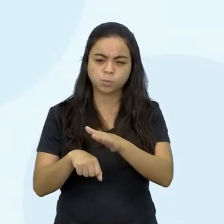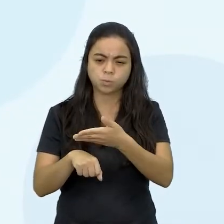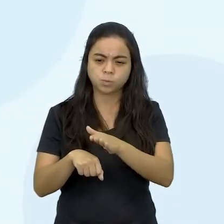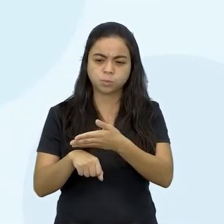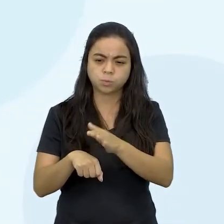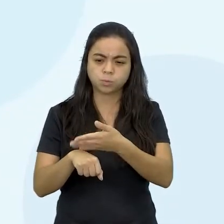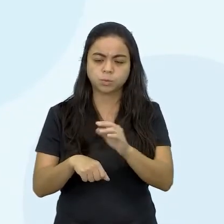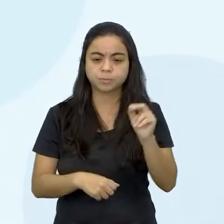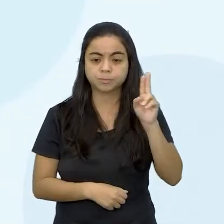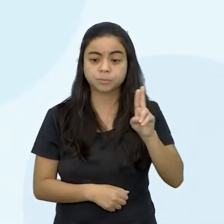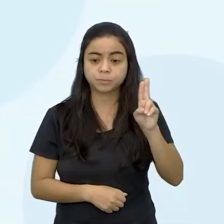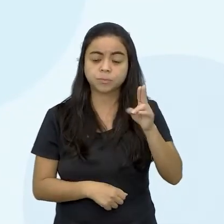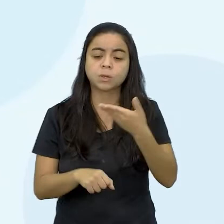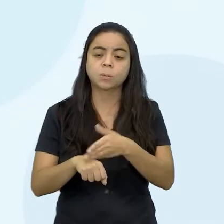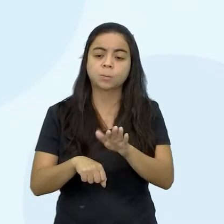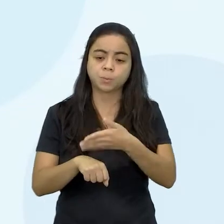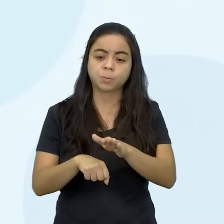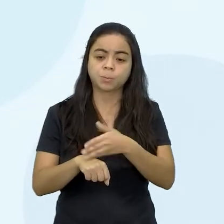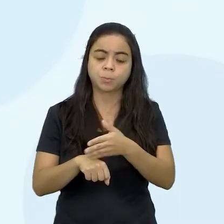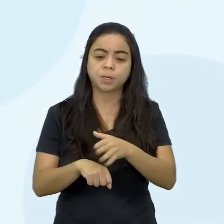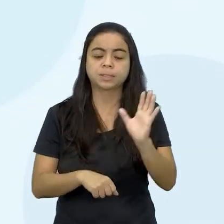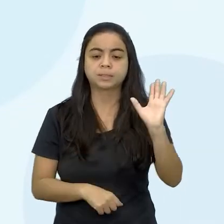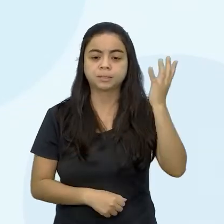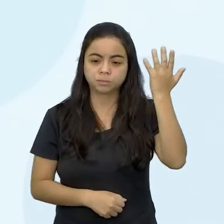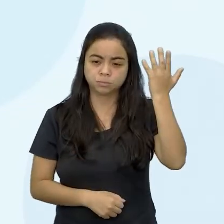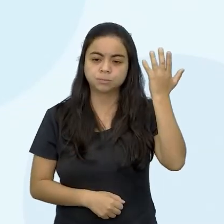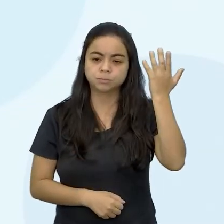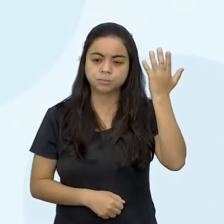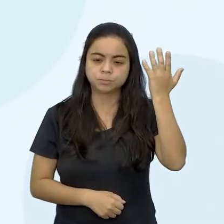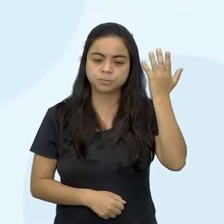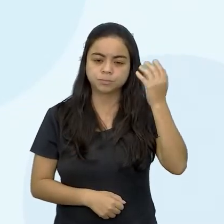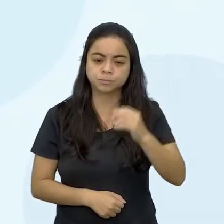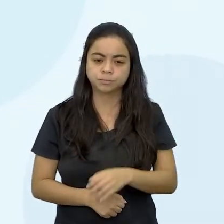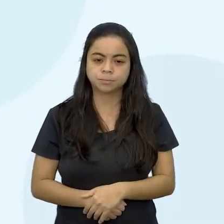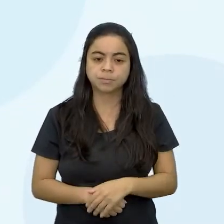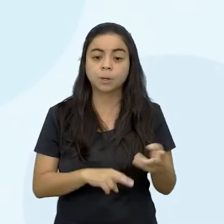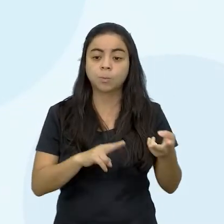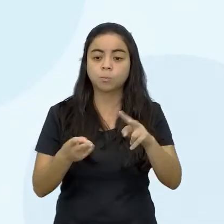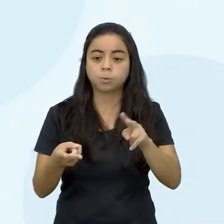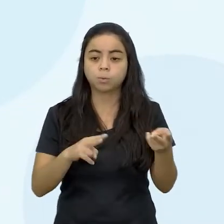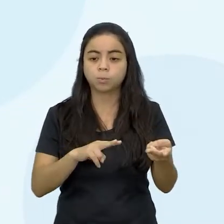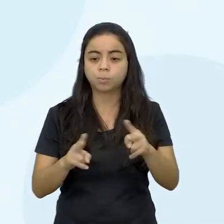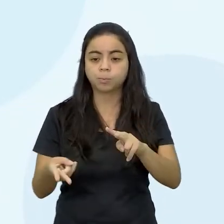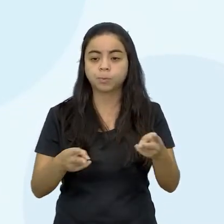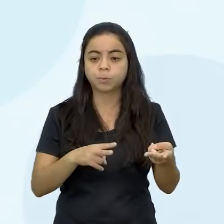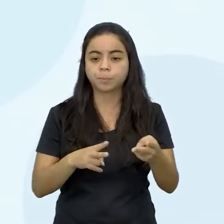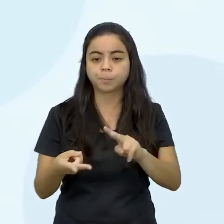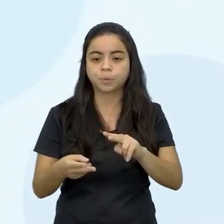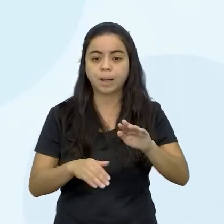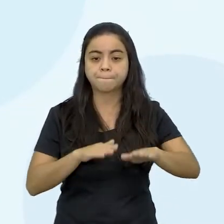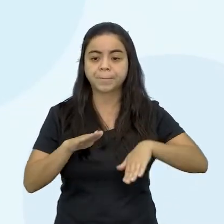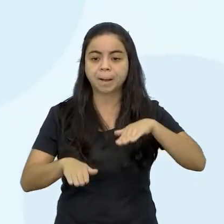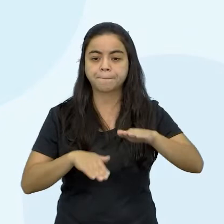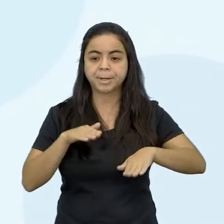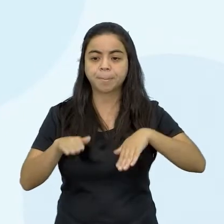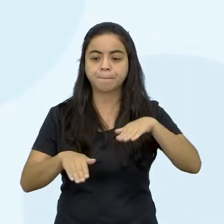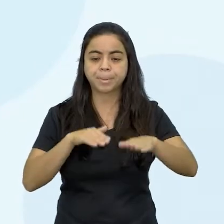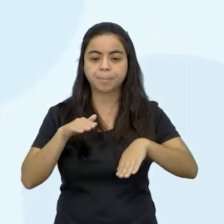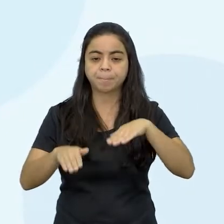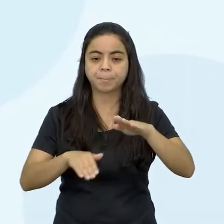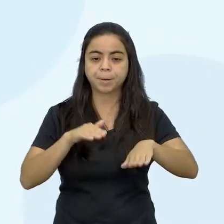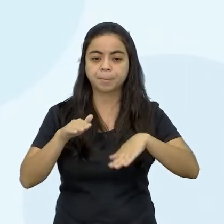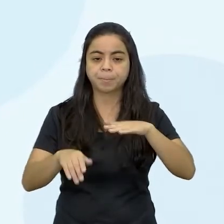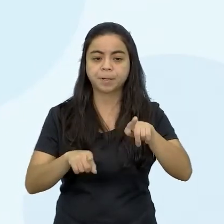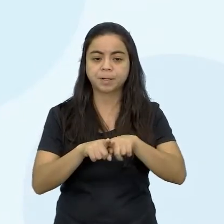a gente usou simulador situações e de transformações de energia com a pedalada de uma bicicleta